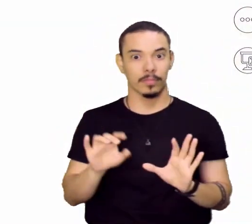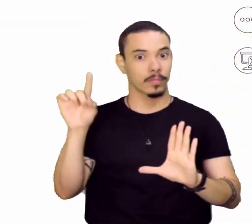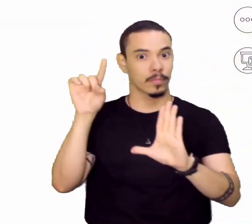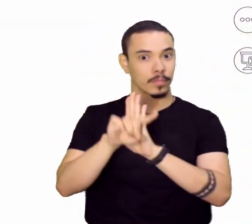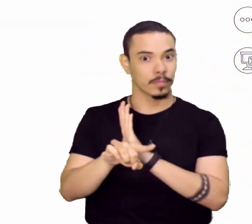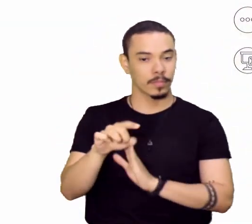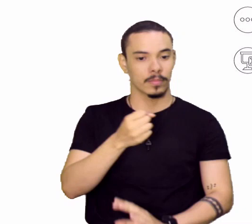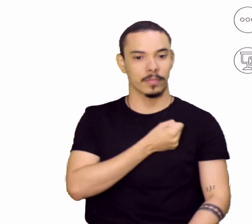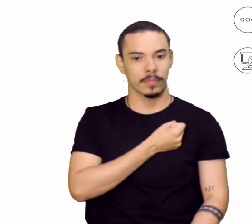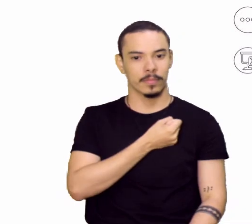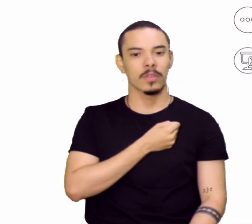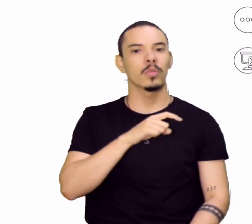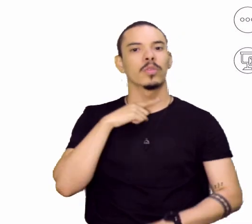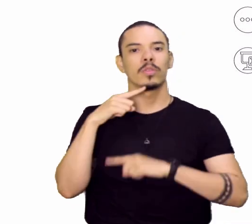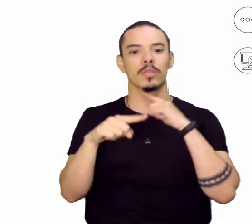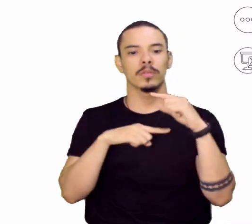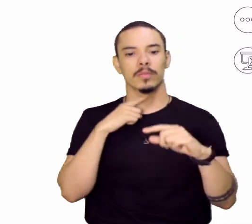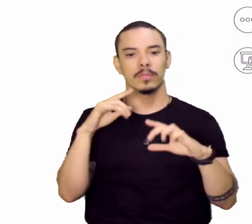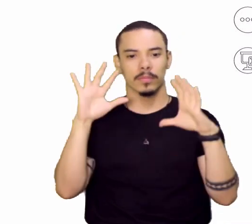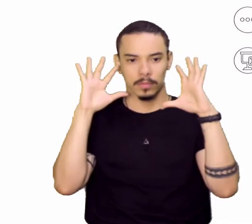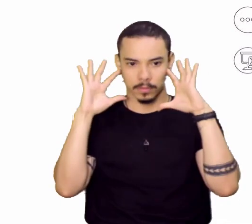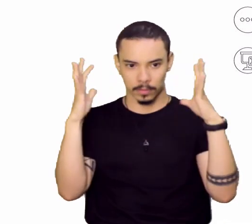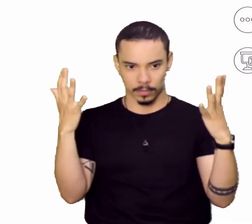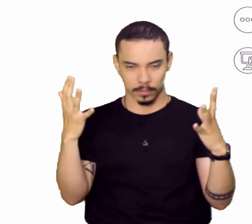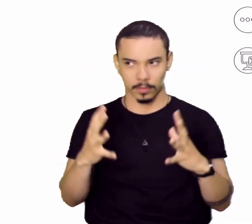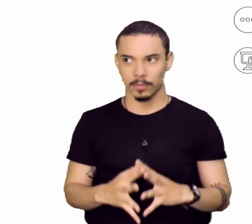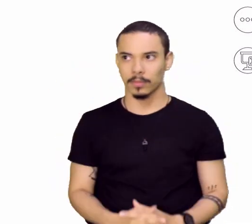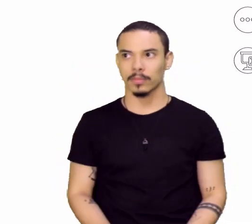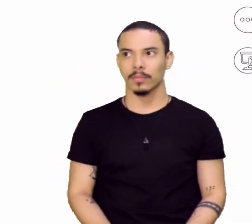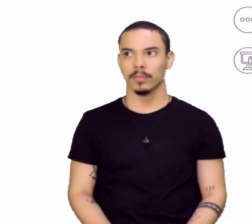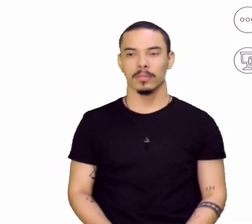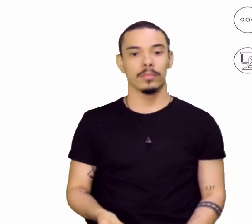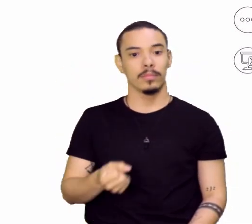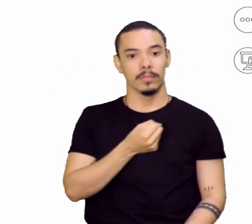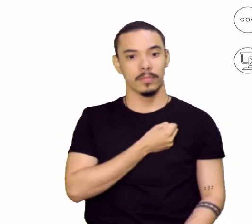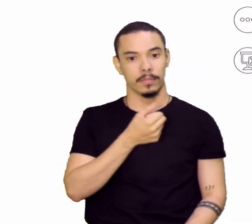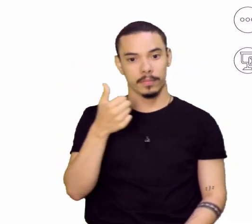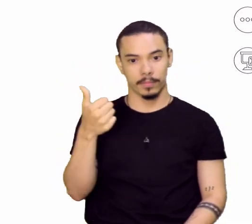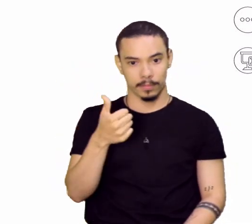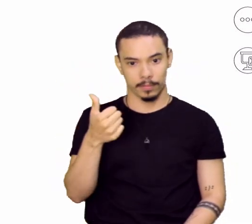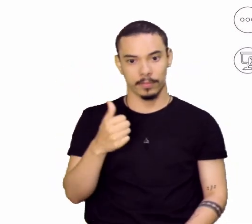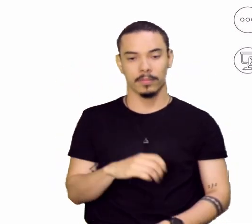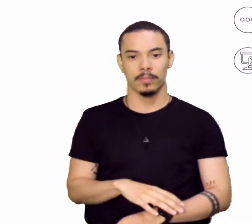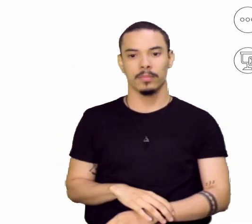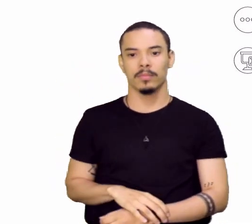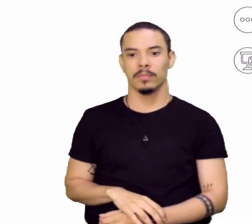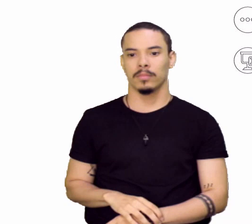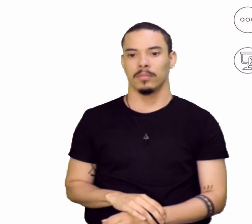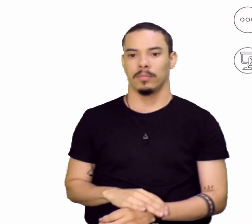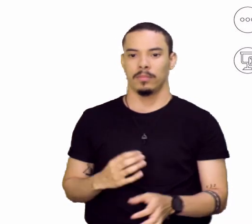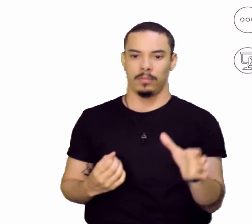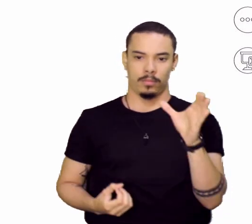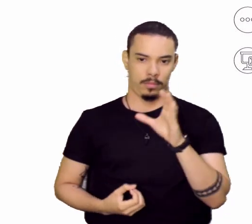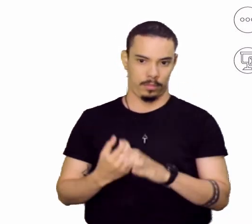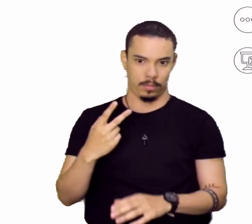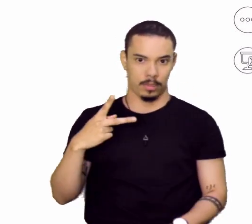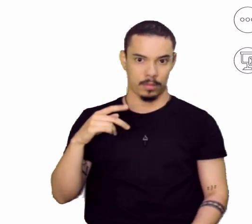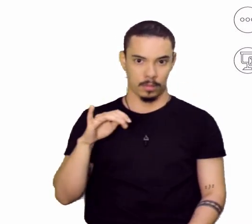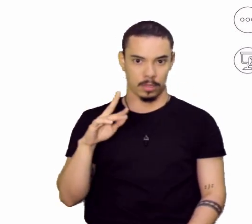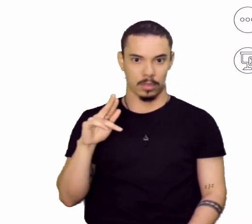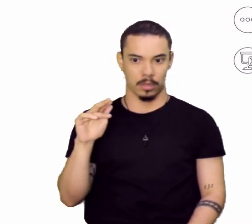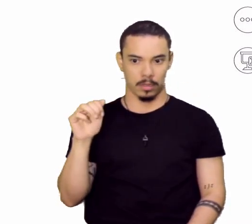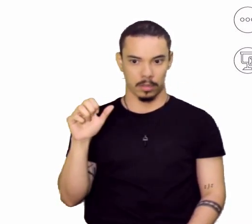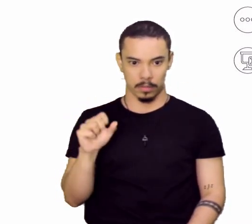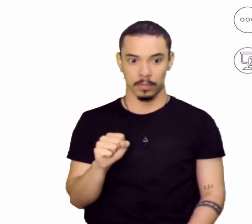questão? Tirando dúvidas, resolução das atividades. Questão 1. Os descendentes de Pitágoras